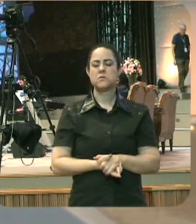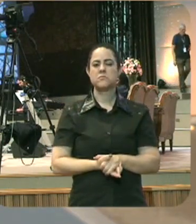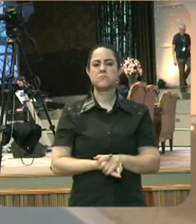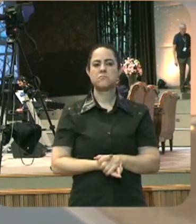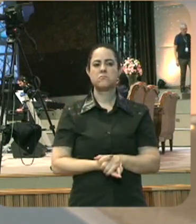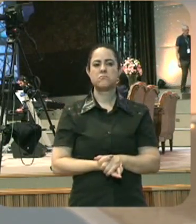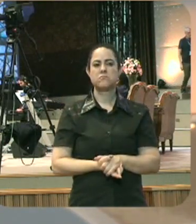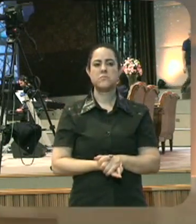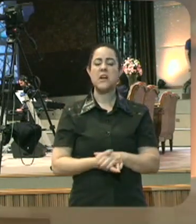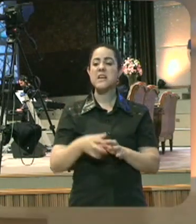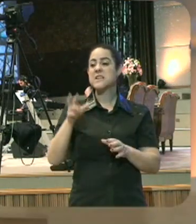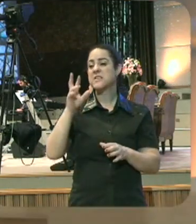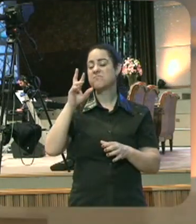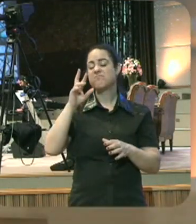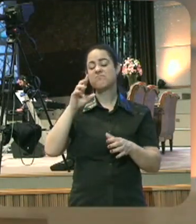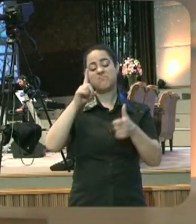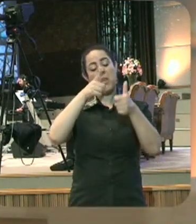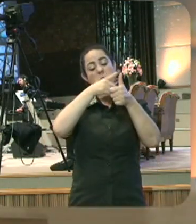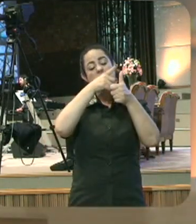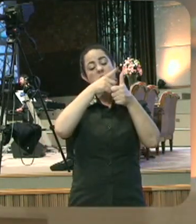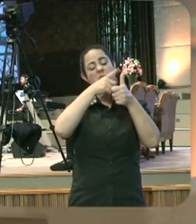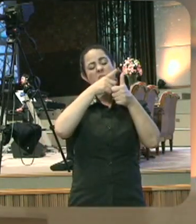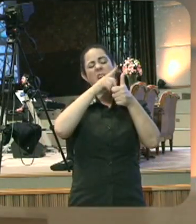tiraram o Senhor do primeiro lugar.